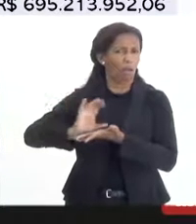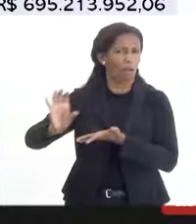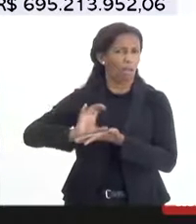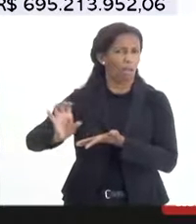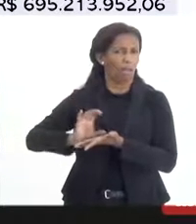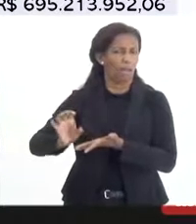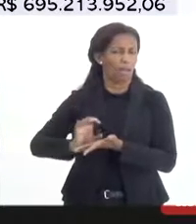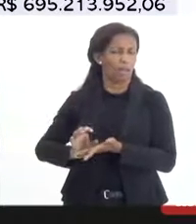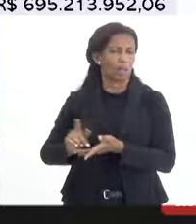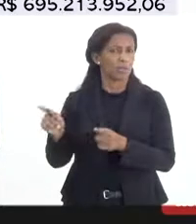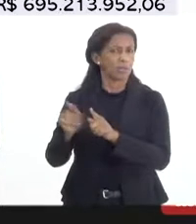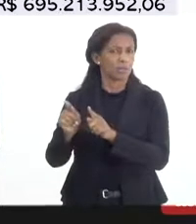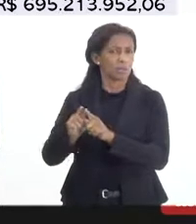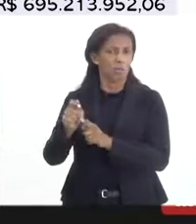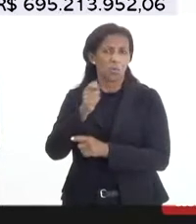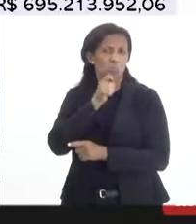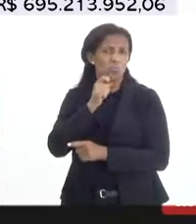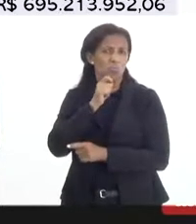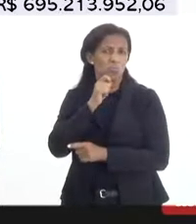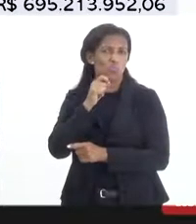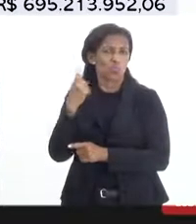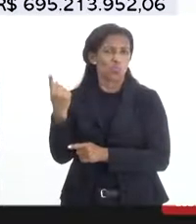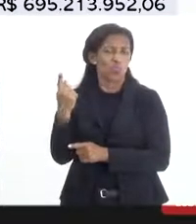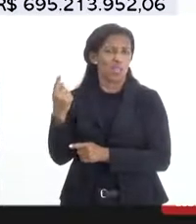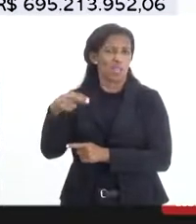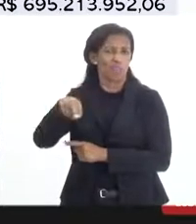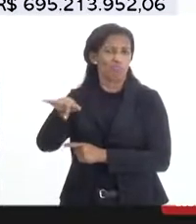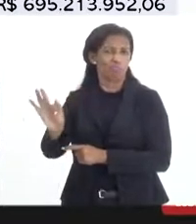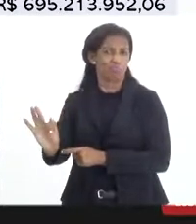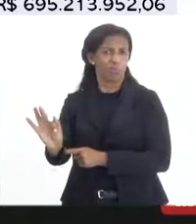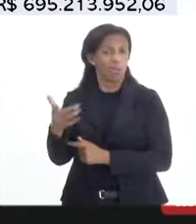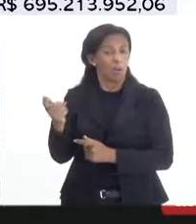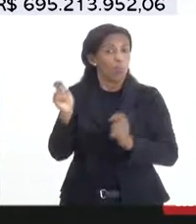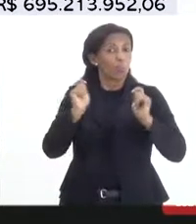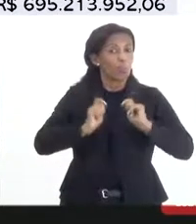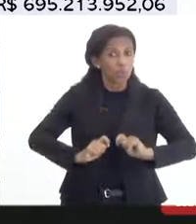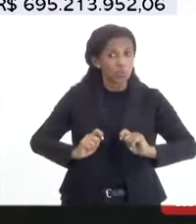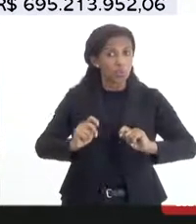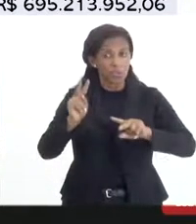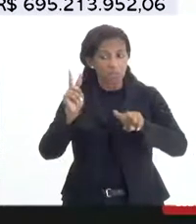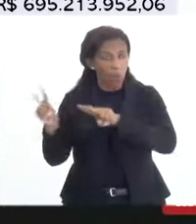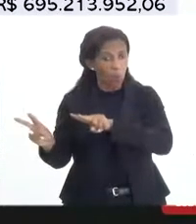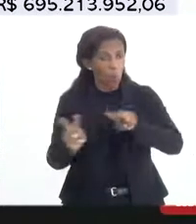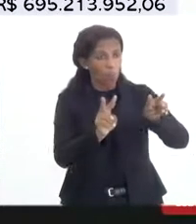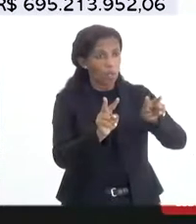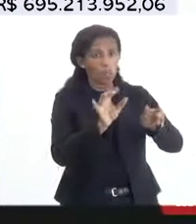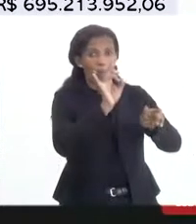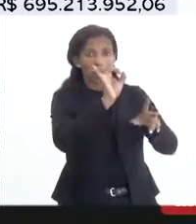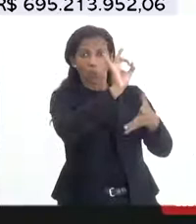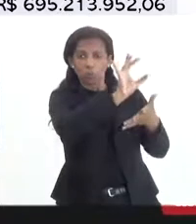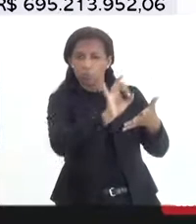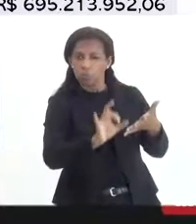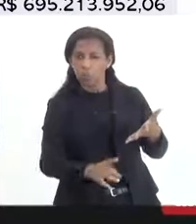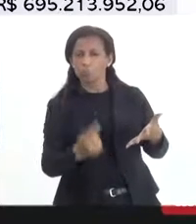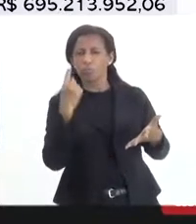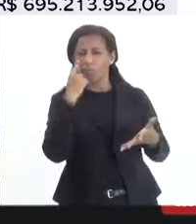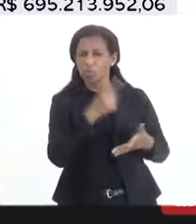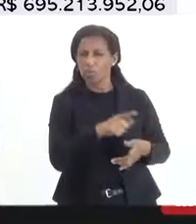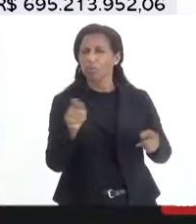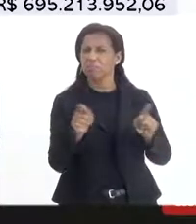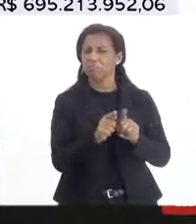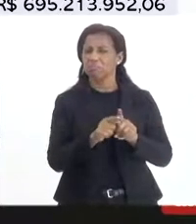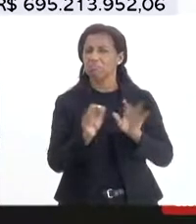indeferidos. Então, assim, nós poderíamos não estar trabalhando nisso, né, olhando para outros pontos, e a gente vê também assim, um